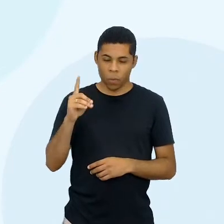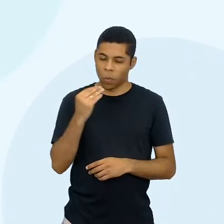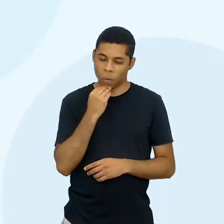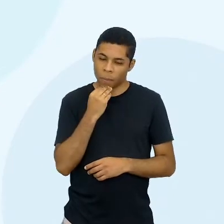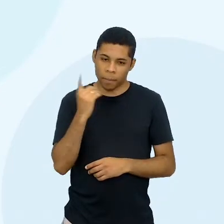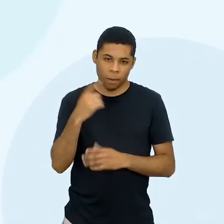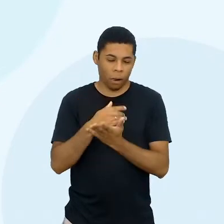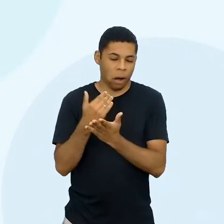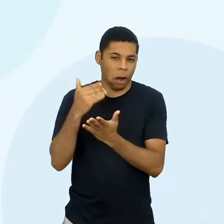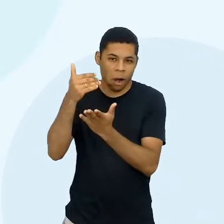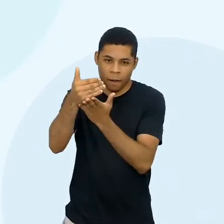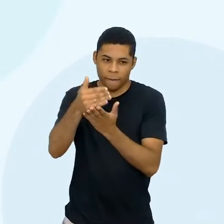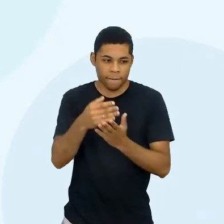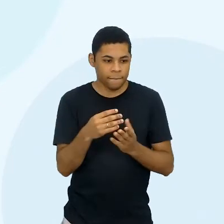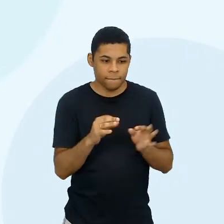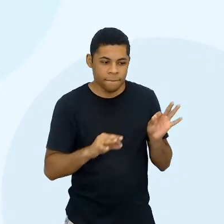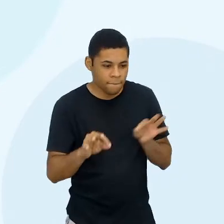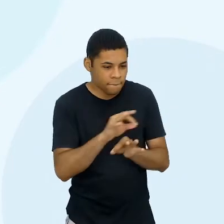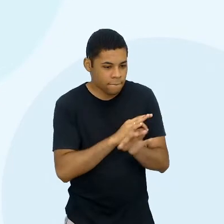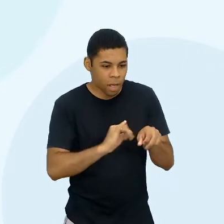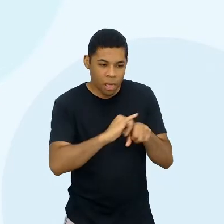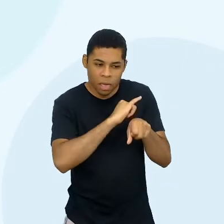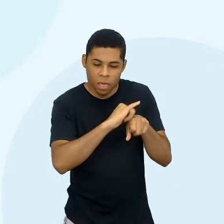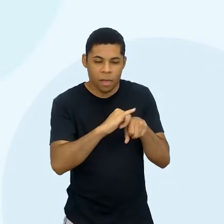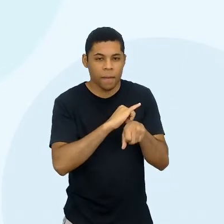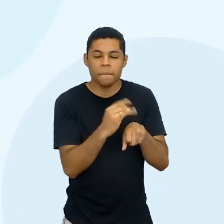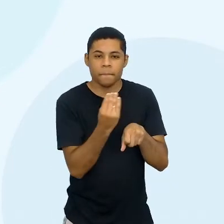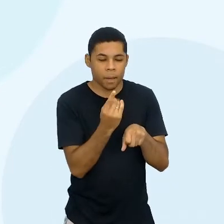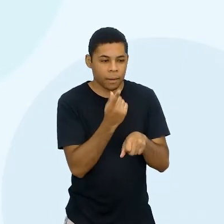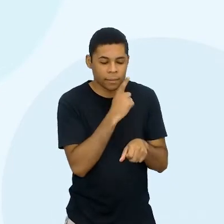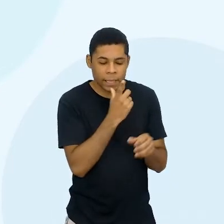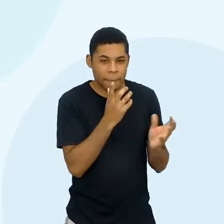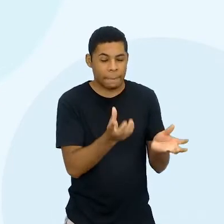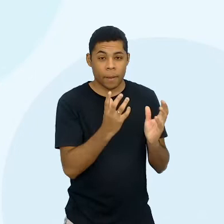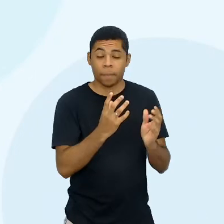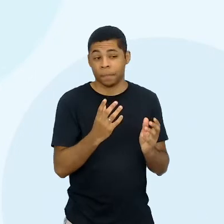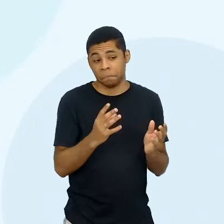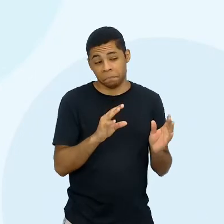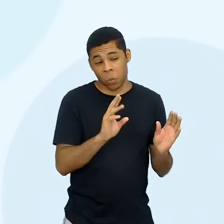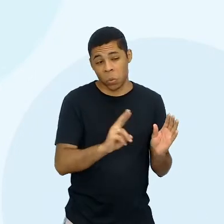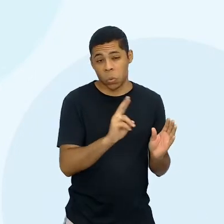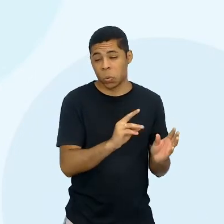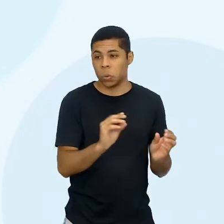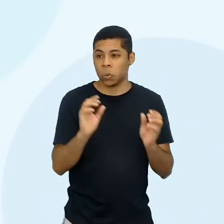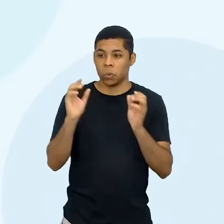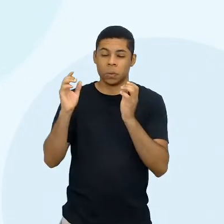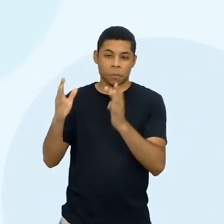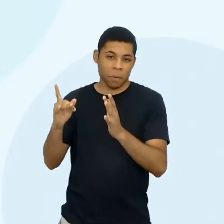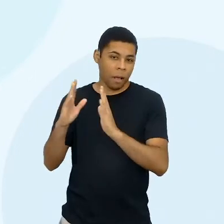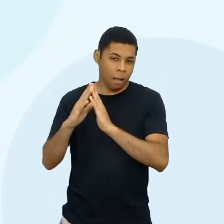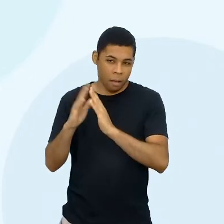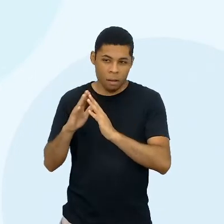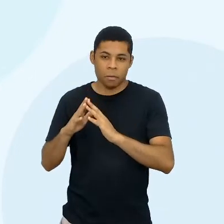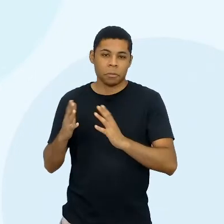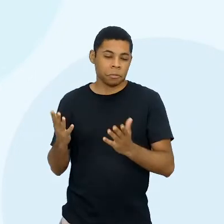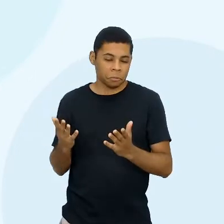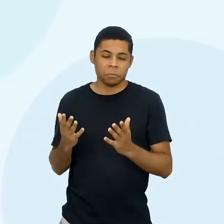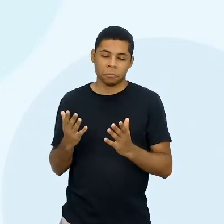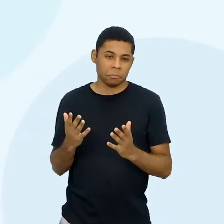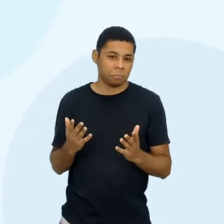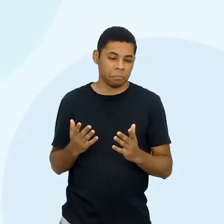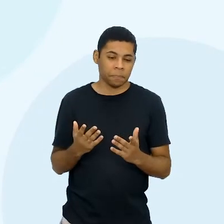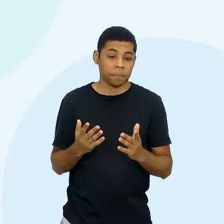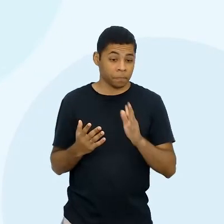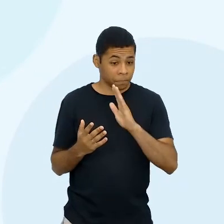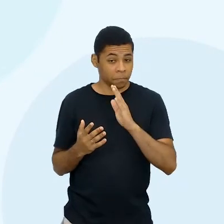para embelezamento aí de casas, de edificações, eles fazem um brilho maior, né?